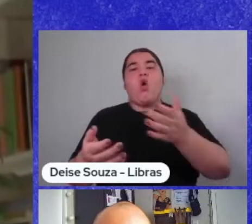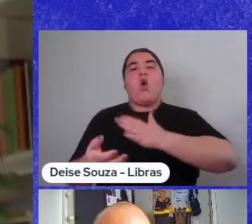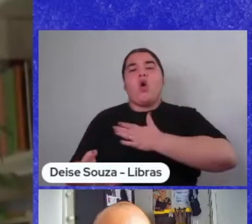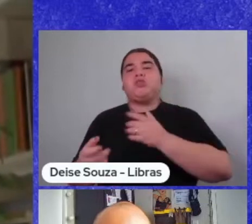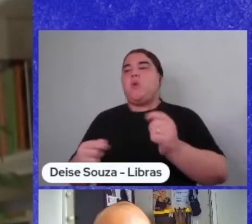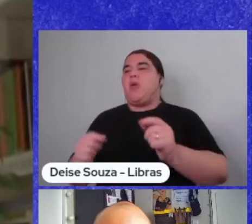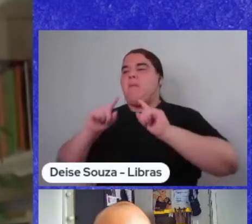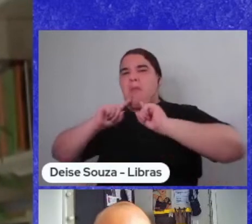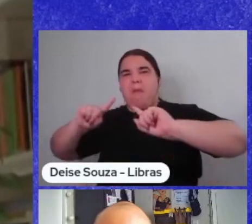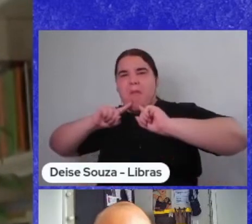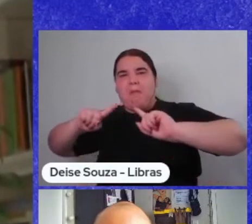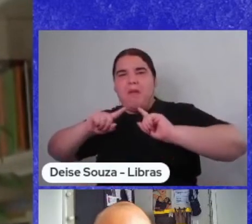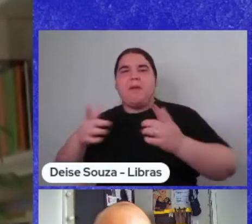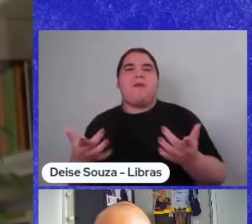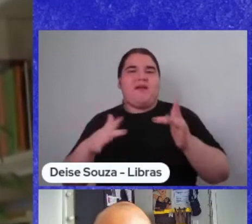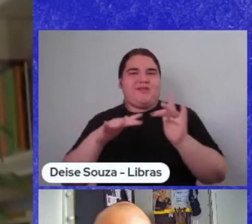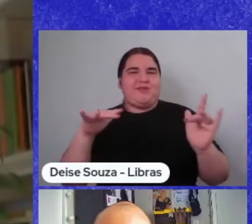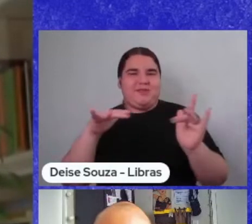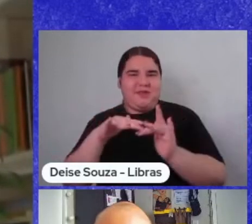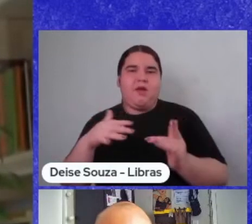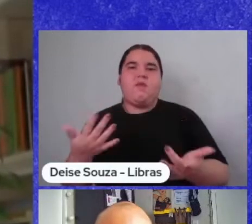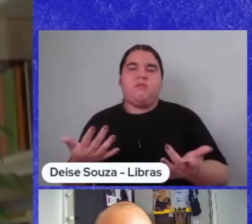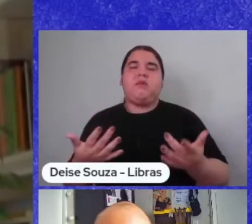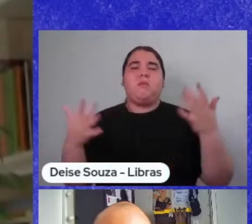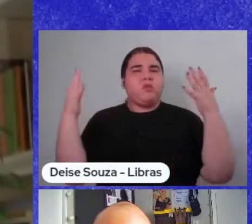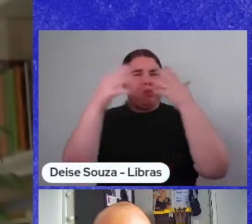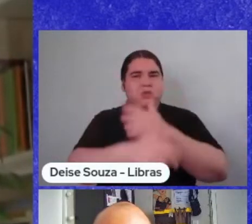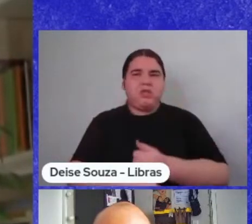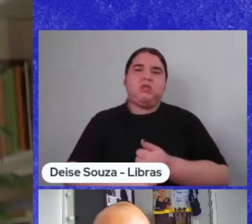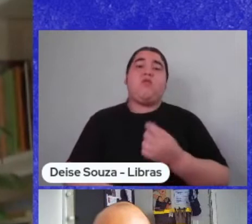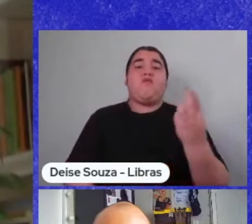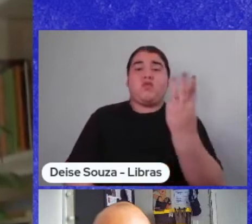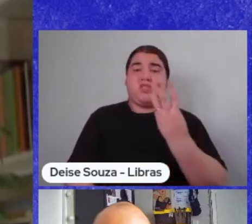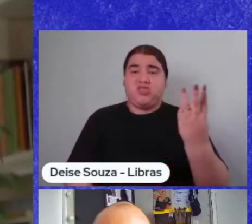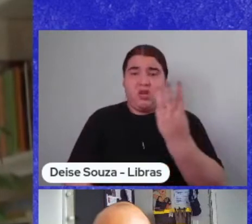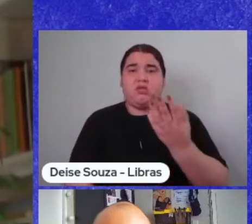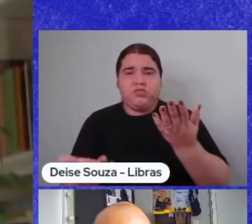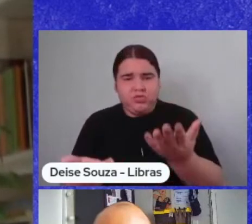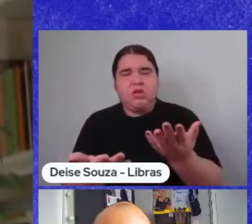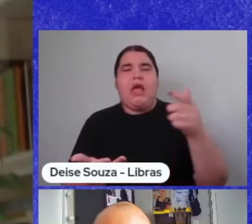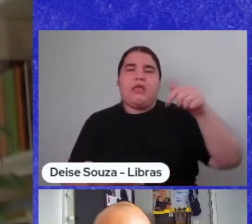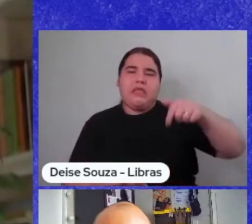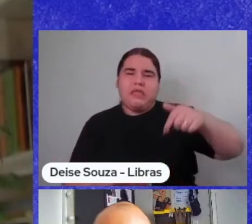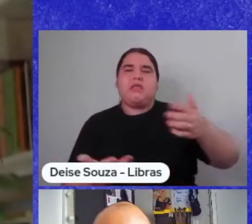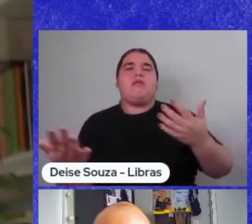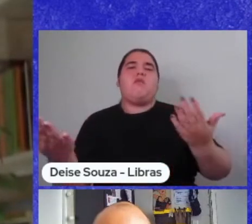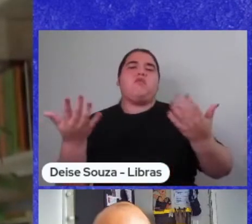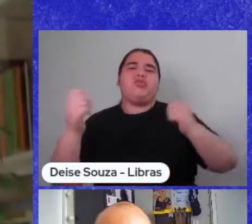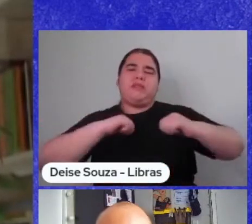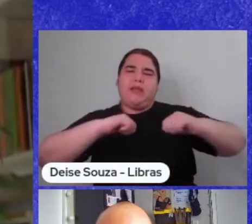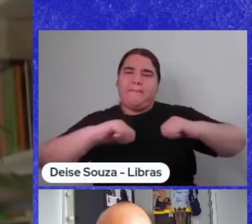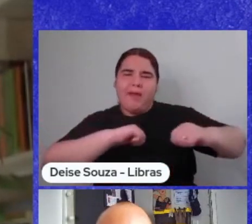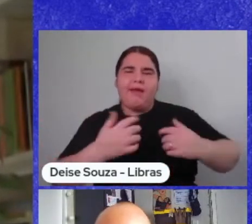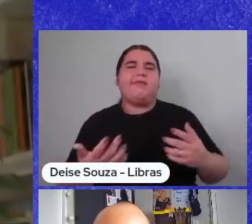vocês três que estão aqui tem muito isso de colocar na tela essas histórias pessoais,